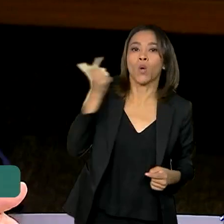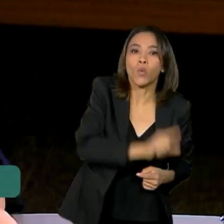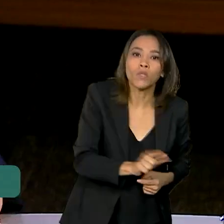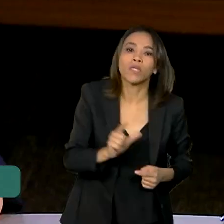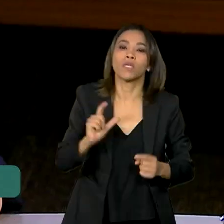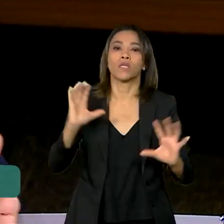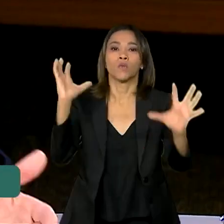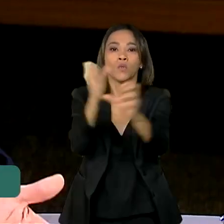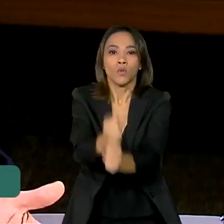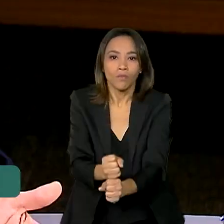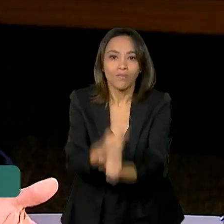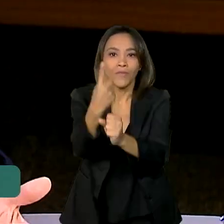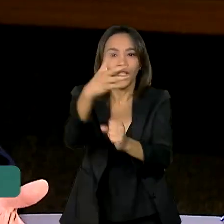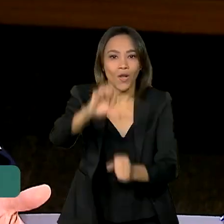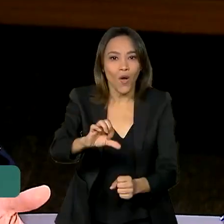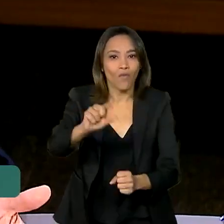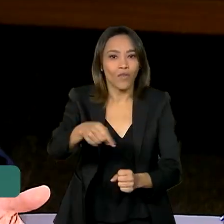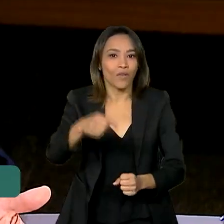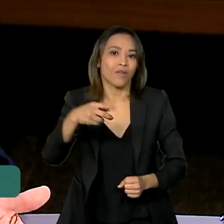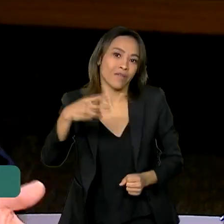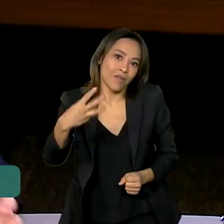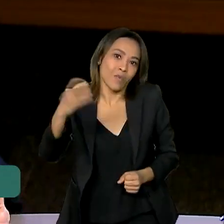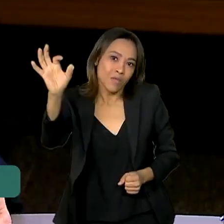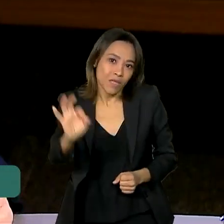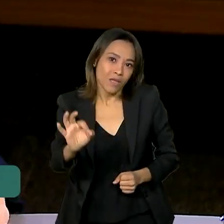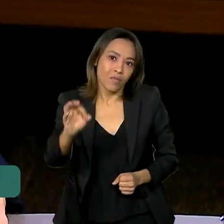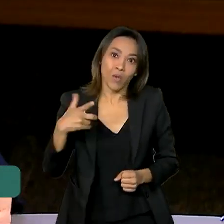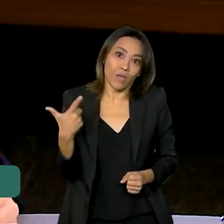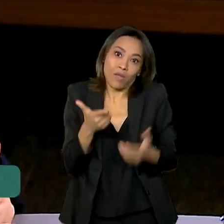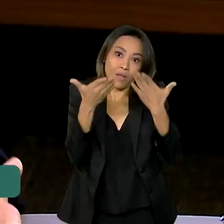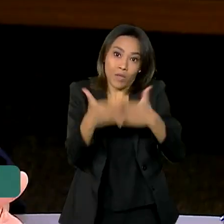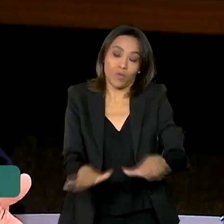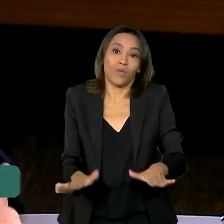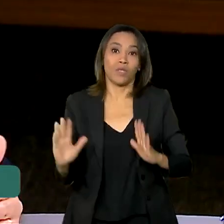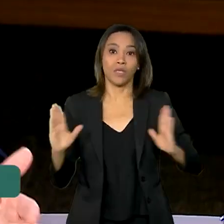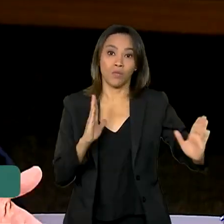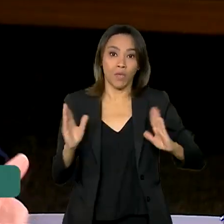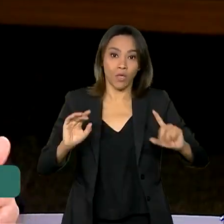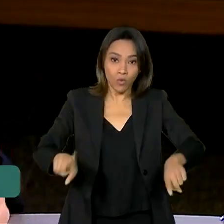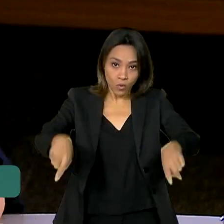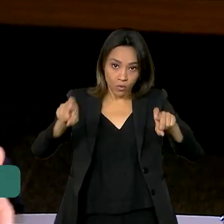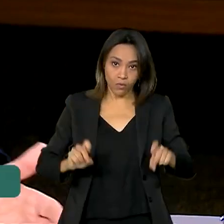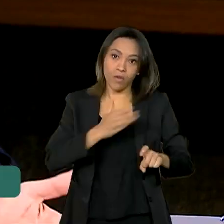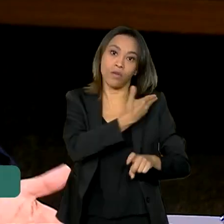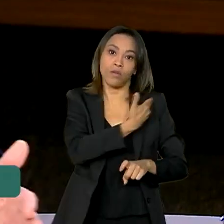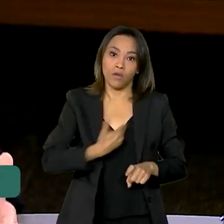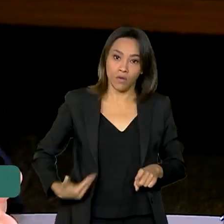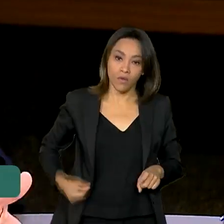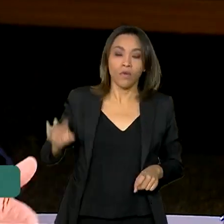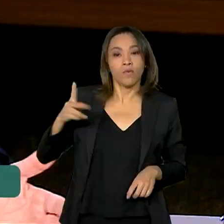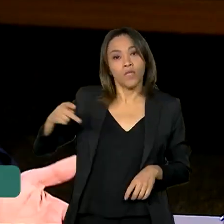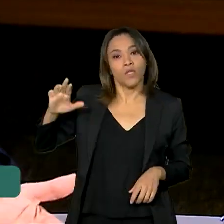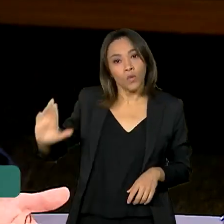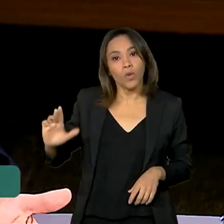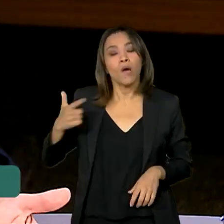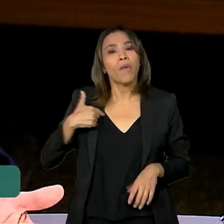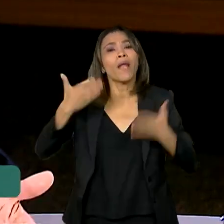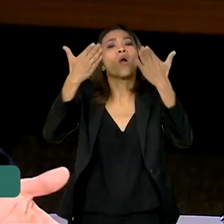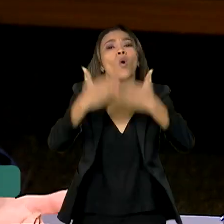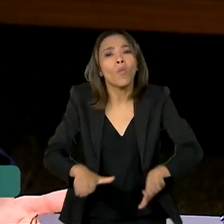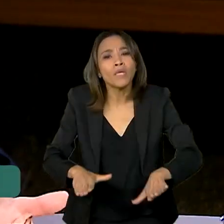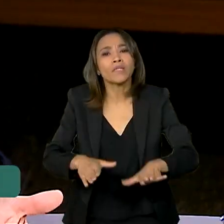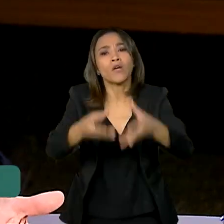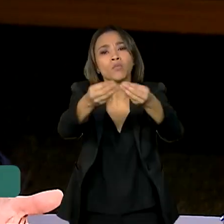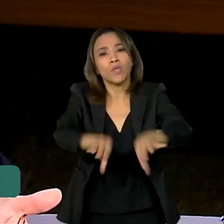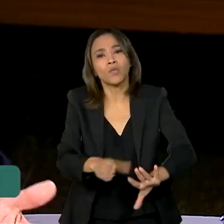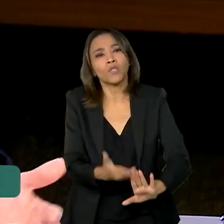Então, por isso, ninguém teria perda ao longo do mandato do presidente Lula, mas a gente não teria uma facilidade de recuperar a perda que ocorreu nos governos